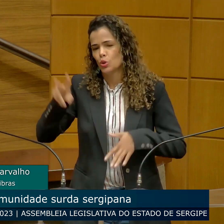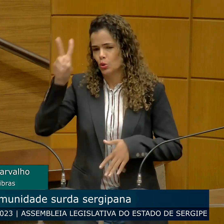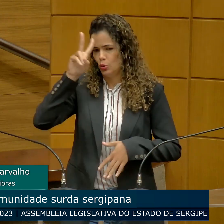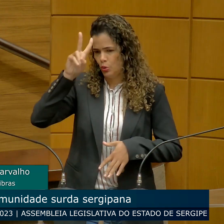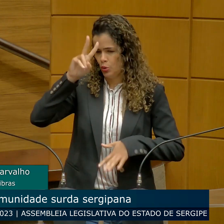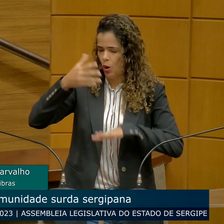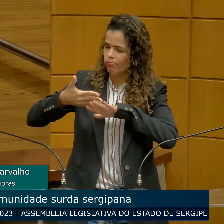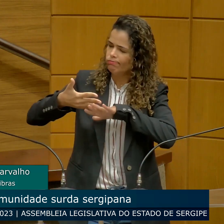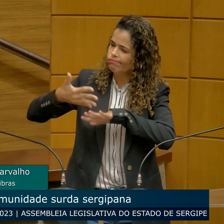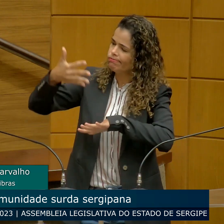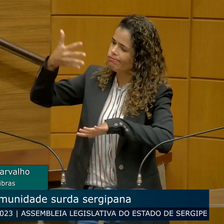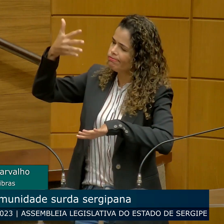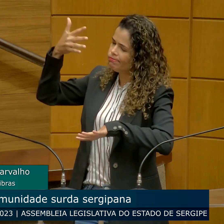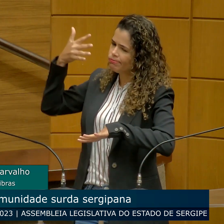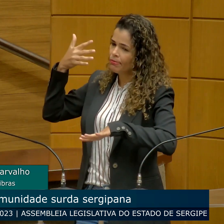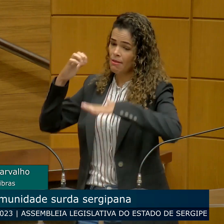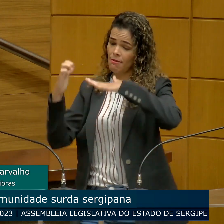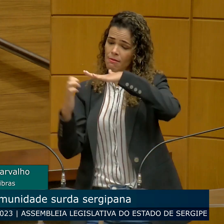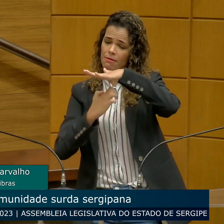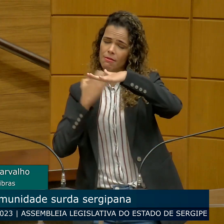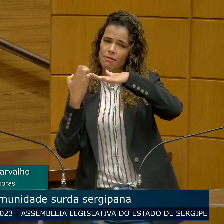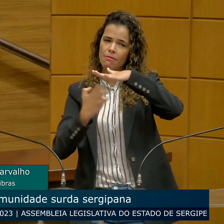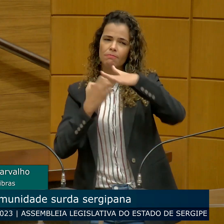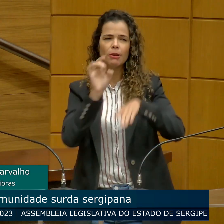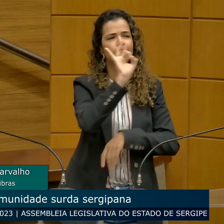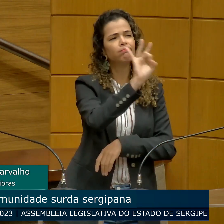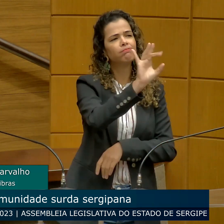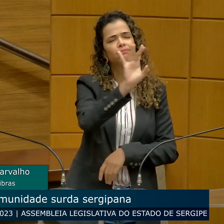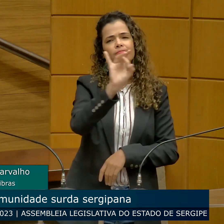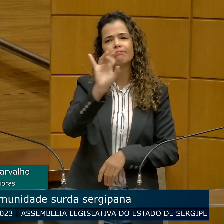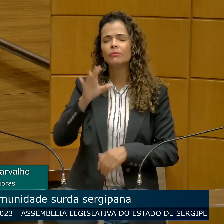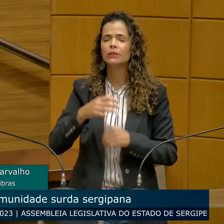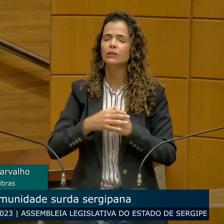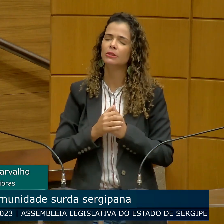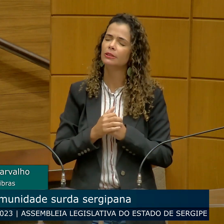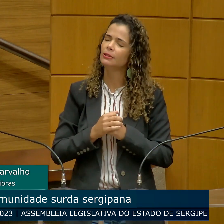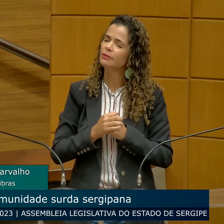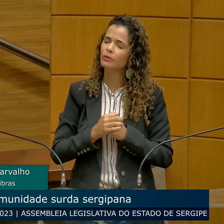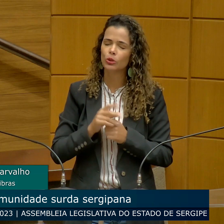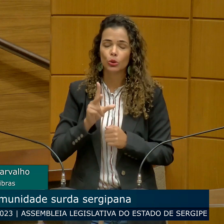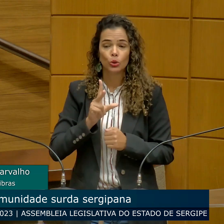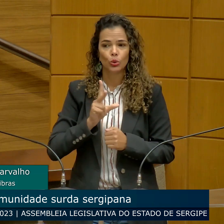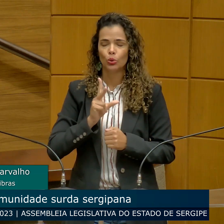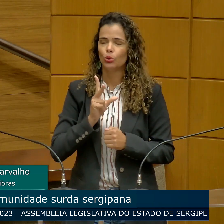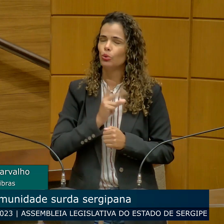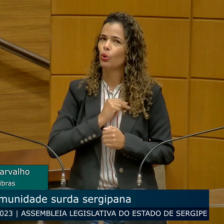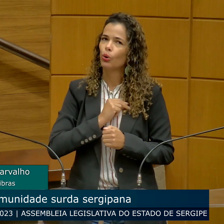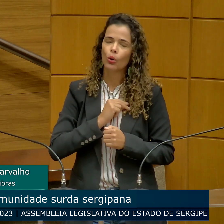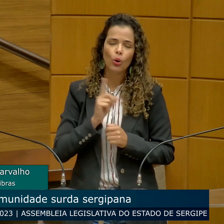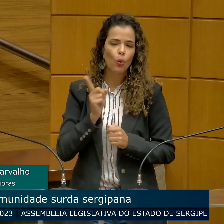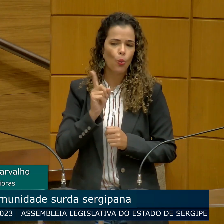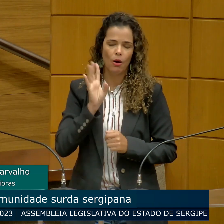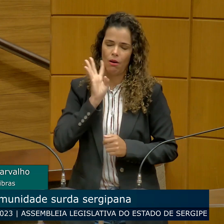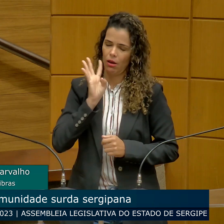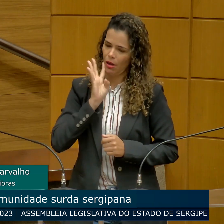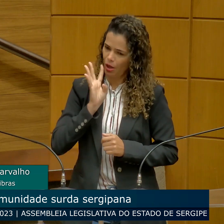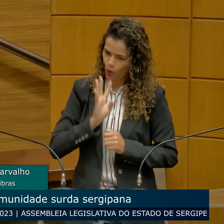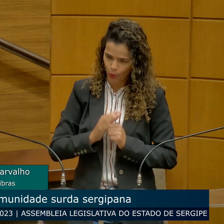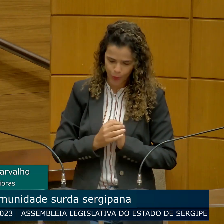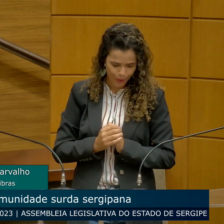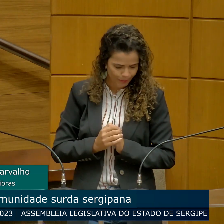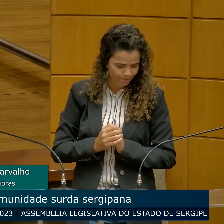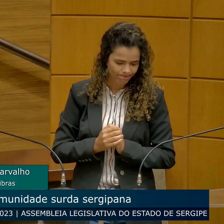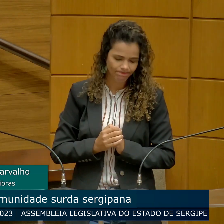E aí foi a questão do acesso. E antes, né, eu vi assim, enquanto olhar do empresário, meu